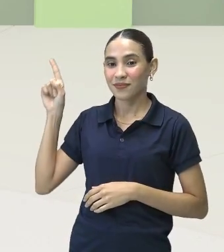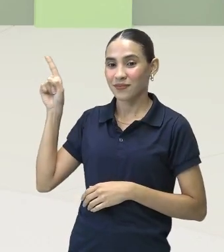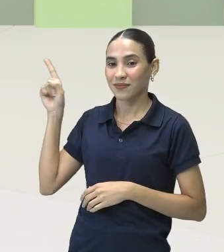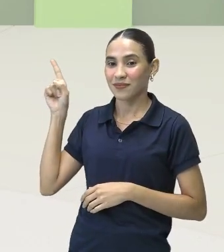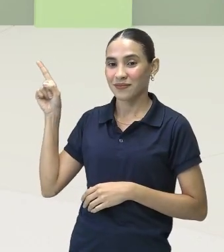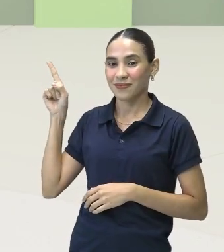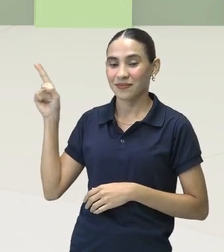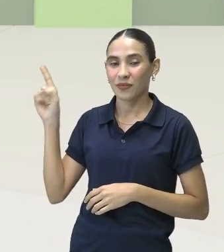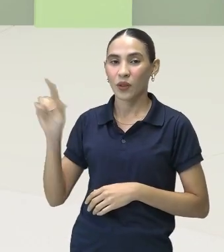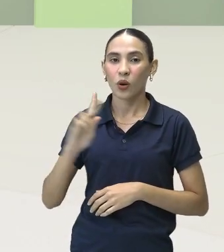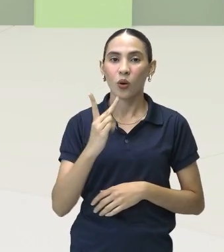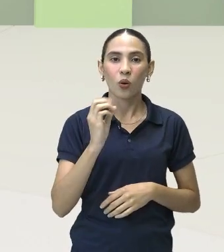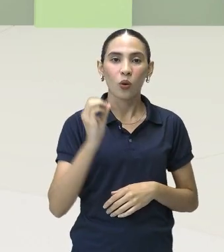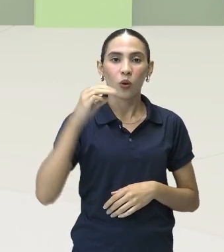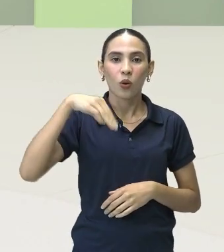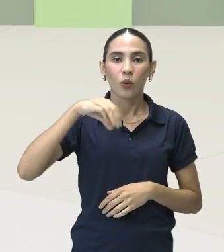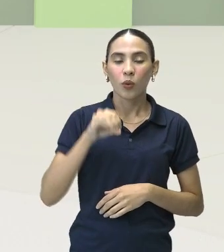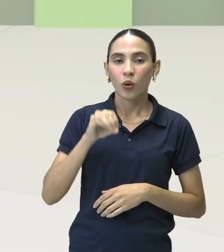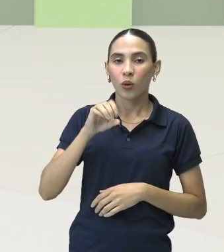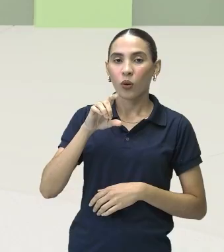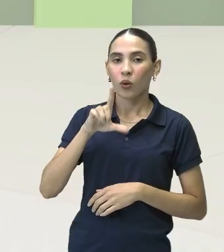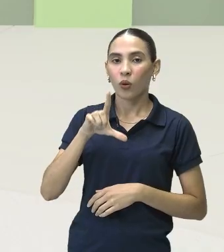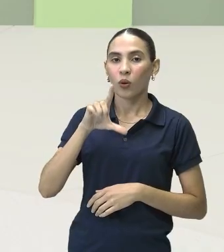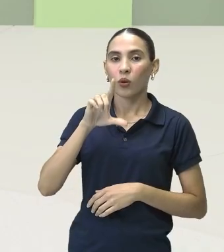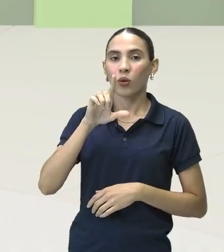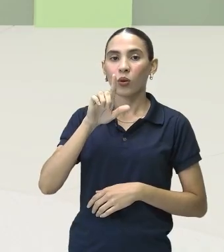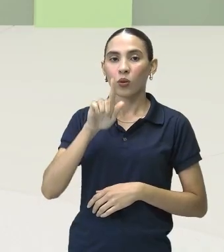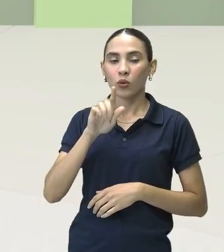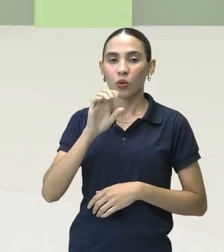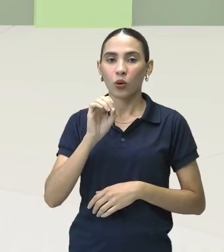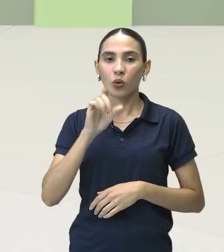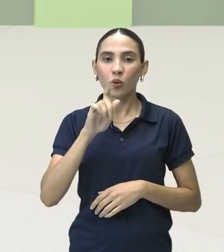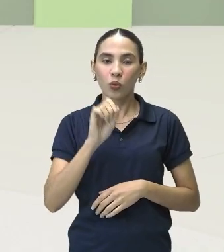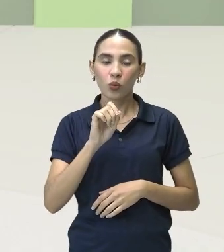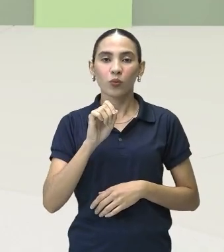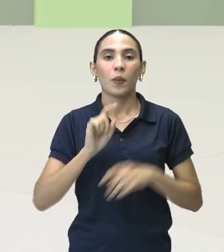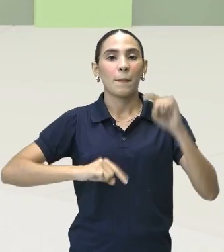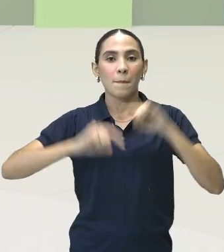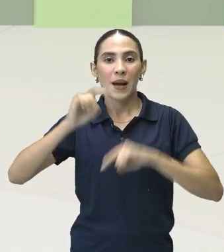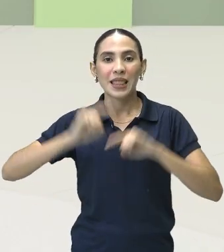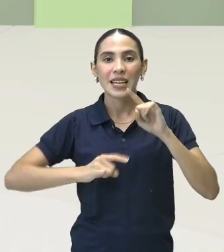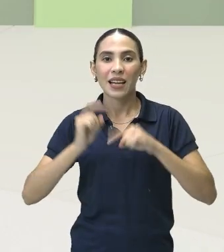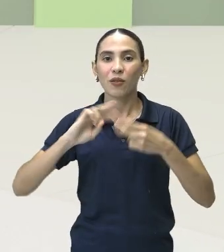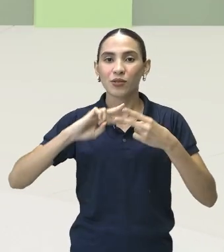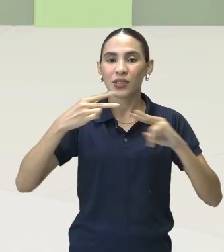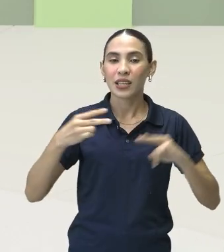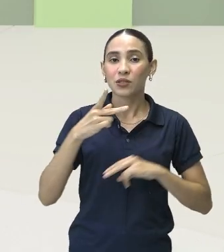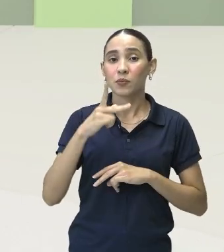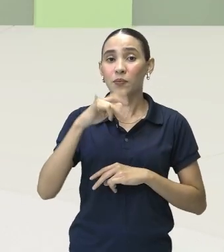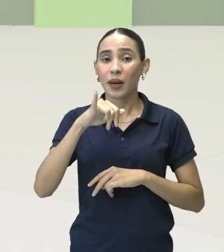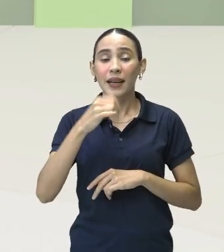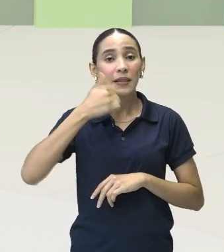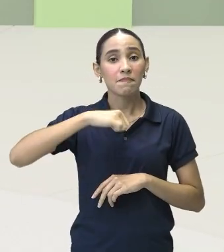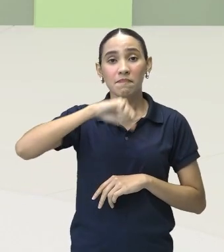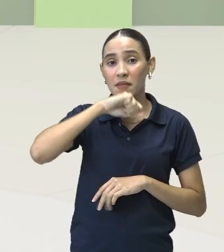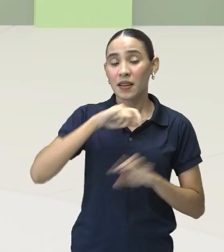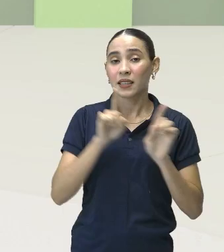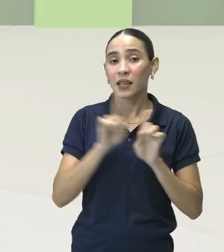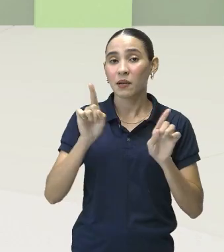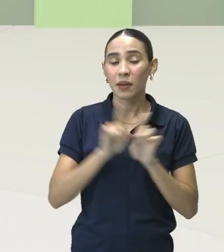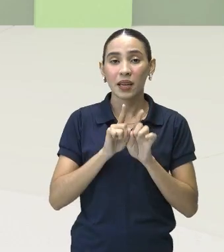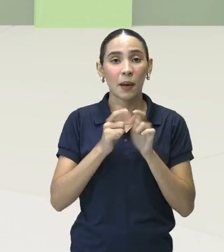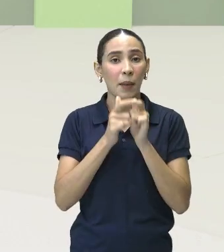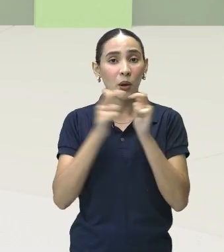do homólogo, que se origina a partir do material genético do pai e da mãe. Parte